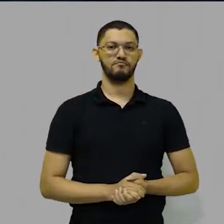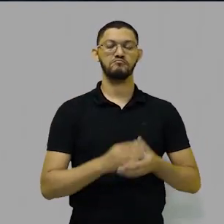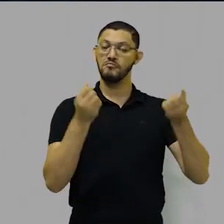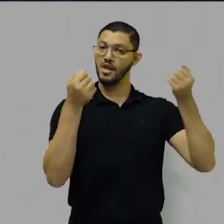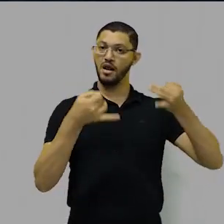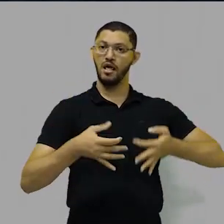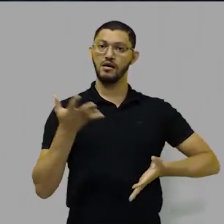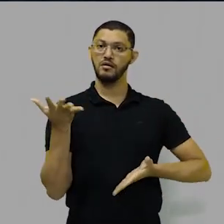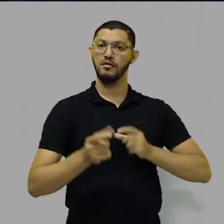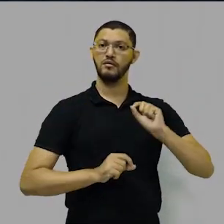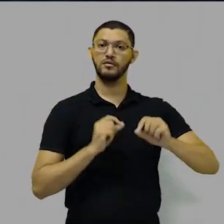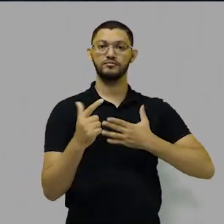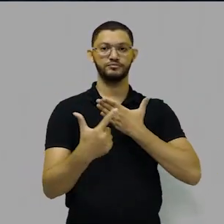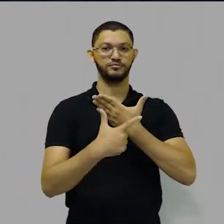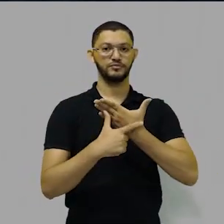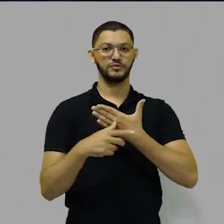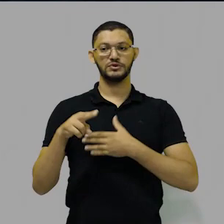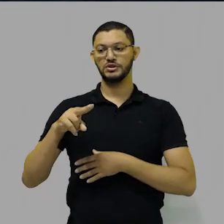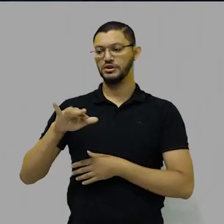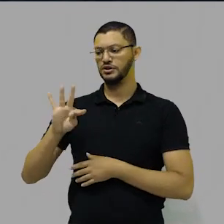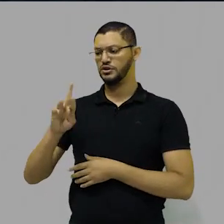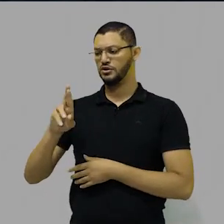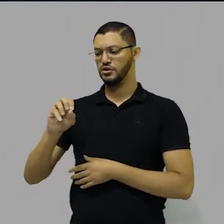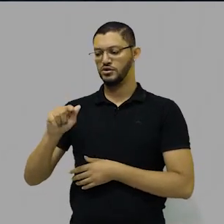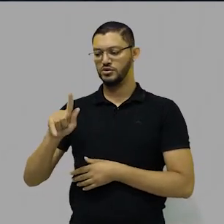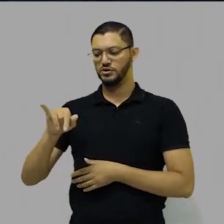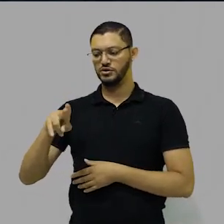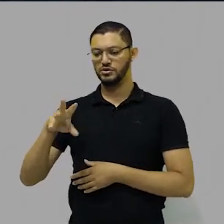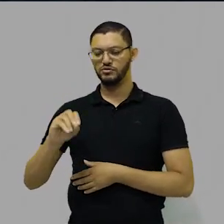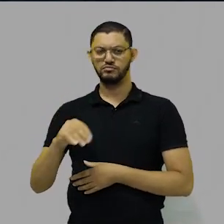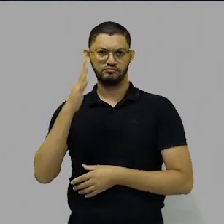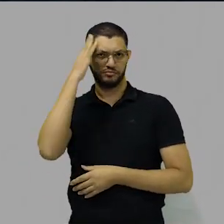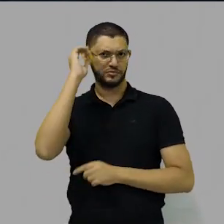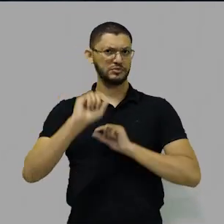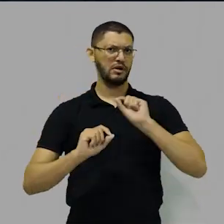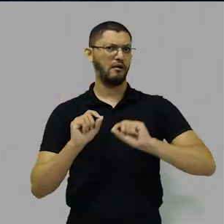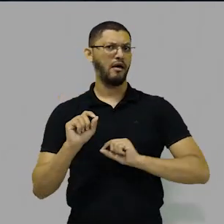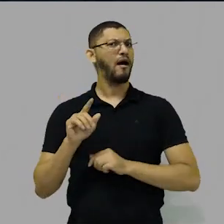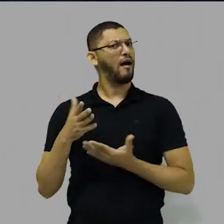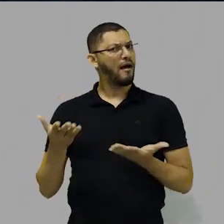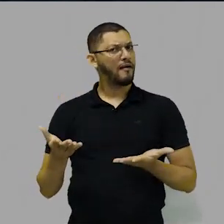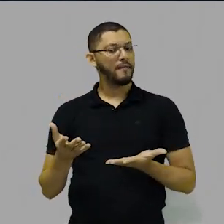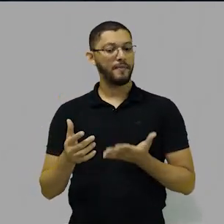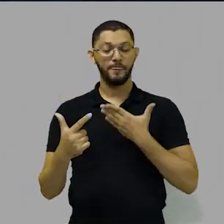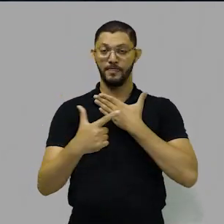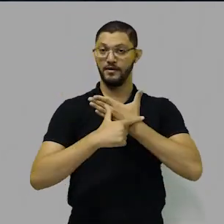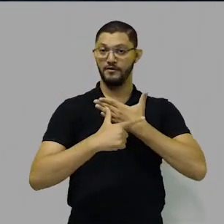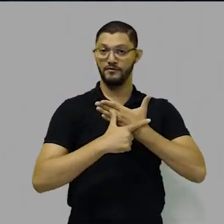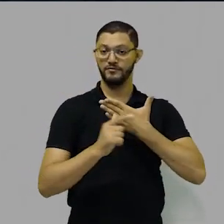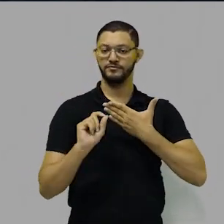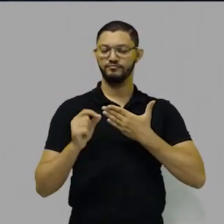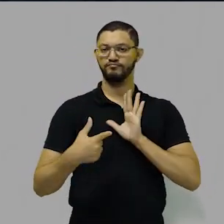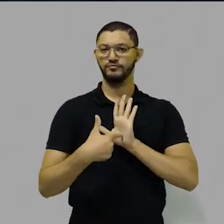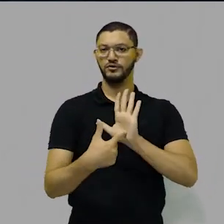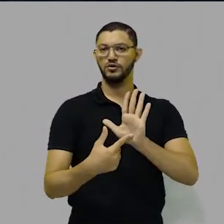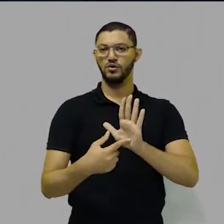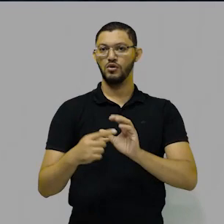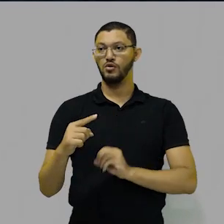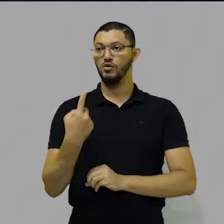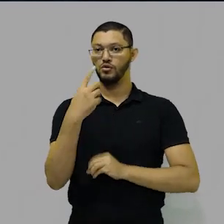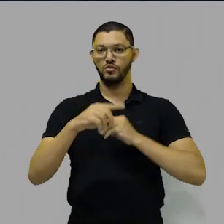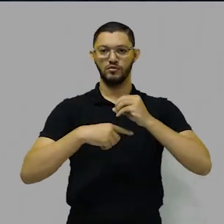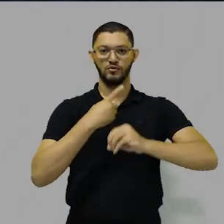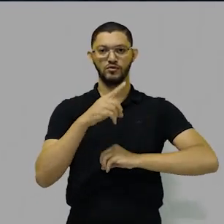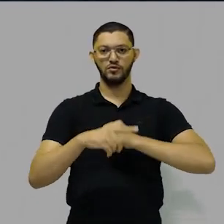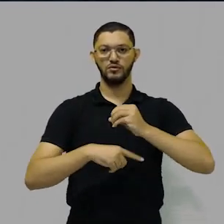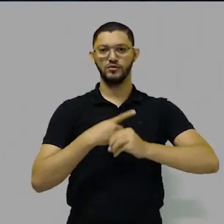isso, o que seria uma função nitrogenada? Sabe, né? Show! São funções que vão apresentar pelo menos um